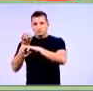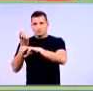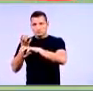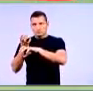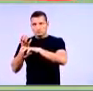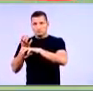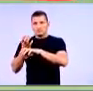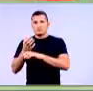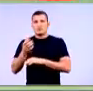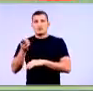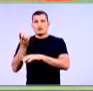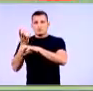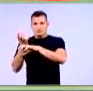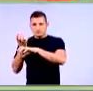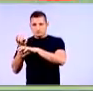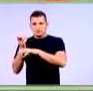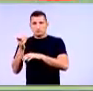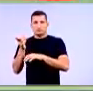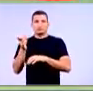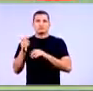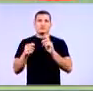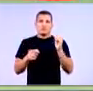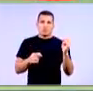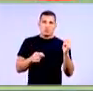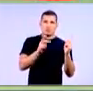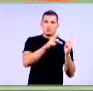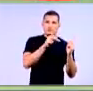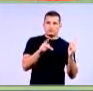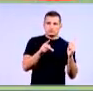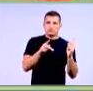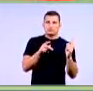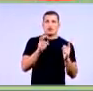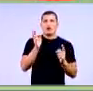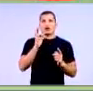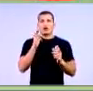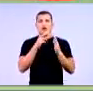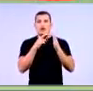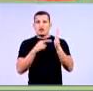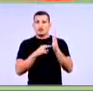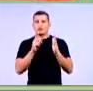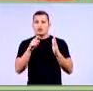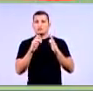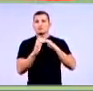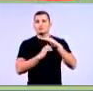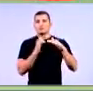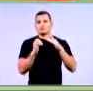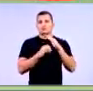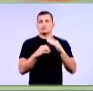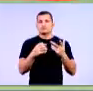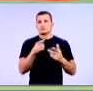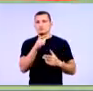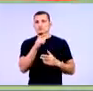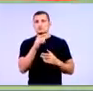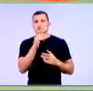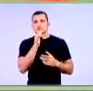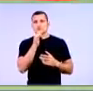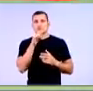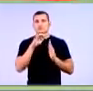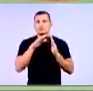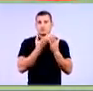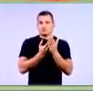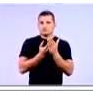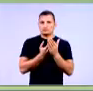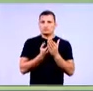no máximo um professor. Então, essa é a regra. Quem vai determinar essa regra vai ser a empresa, né? No caso aqui a escola, nesse último